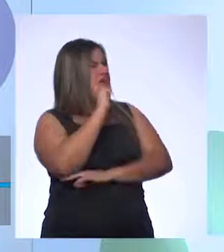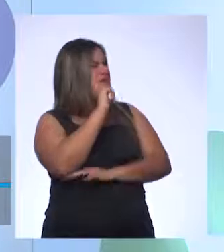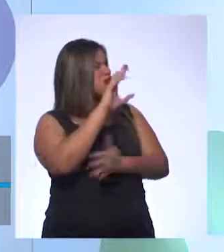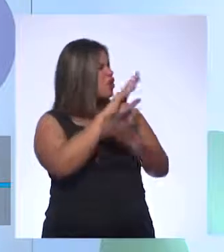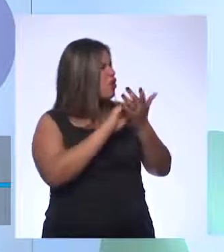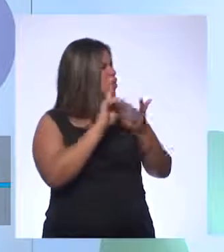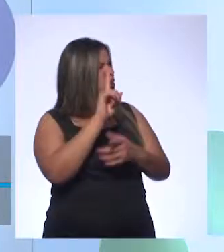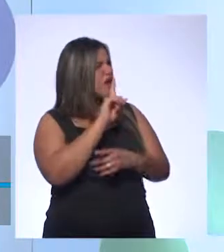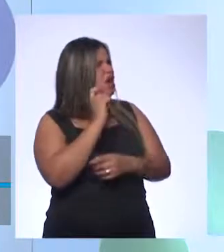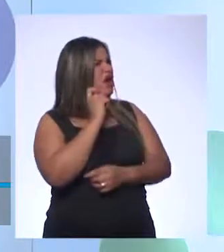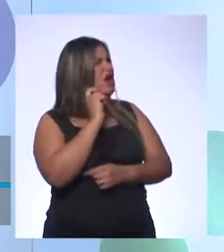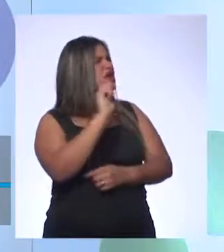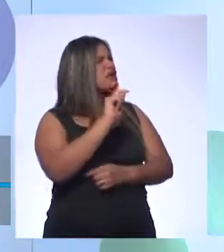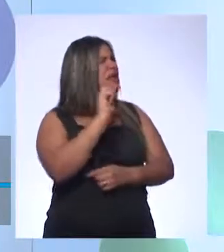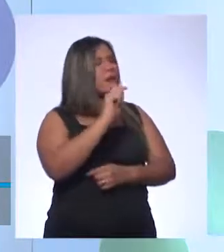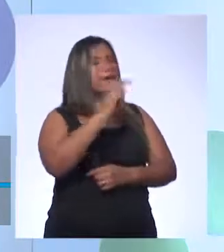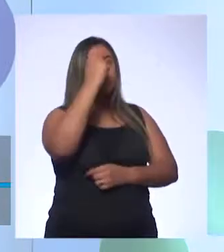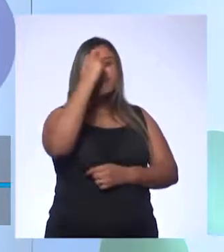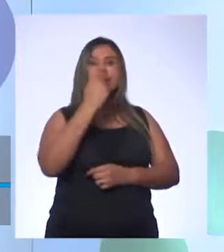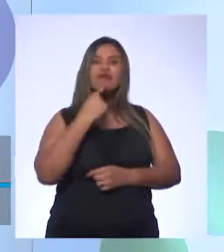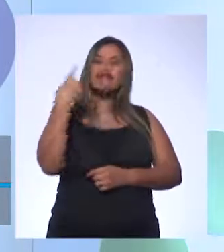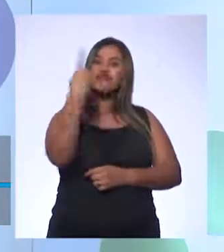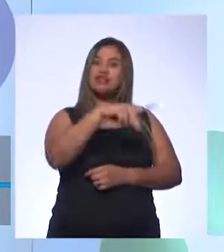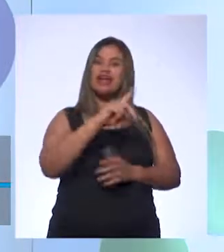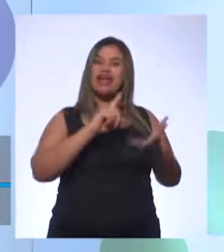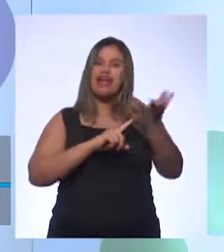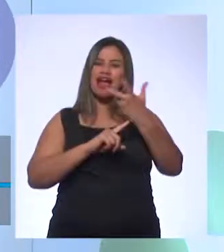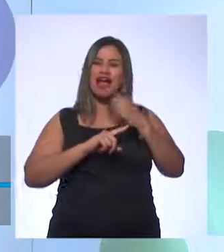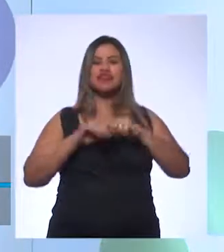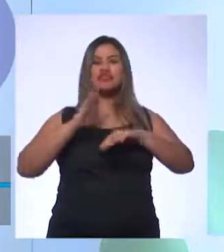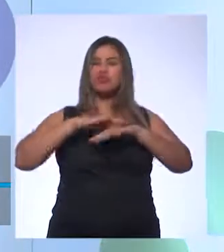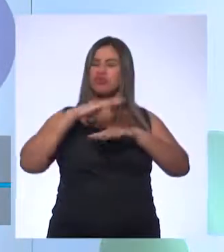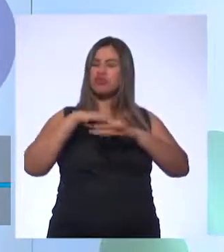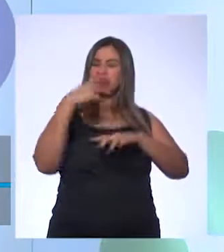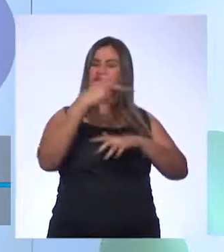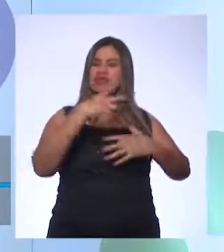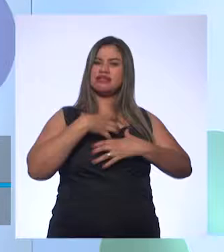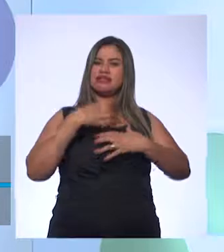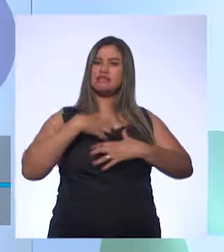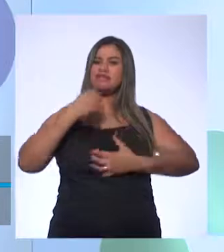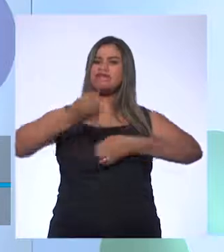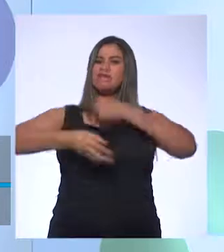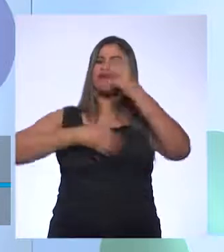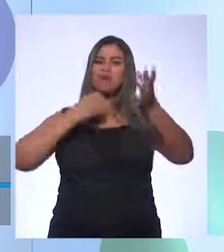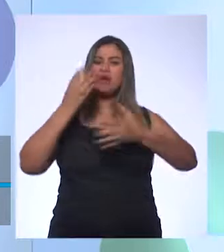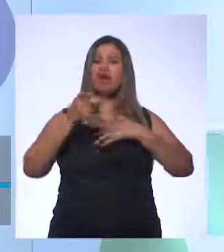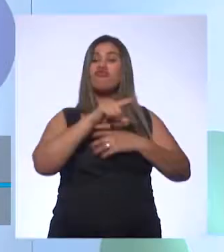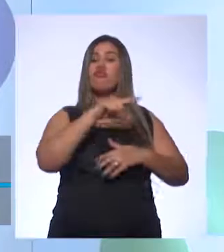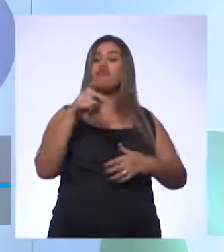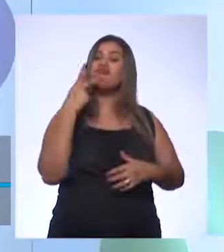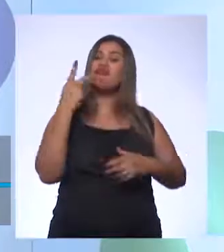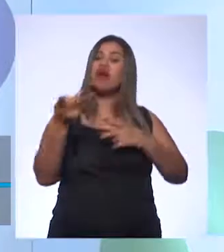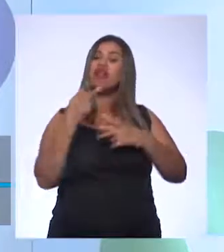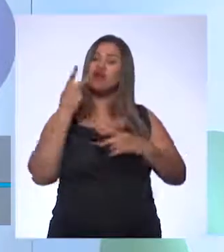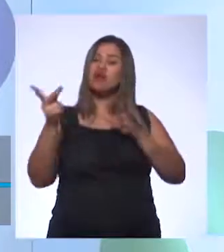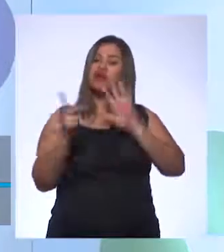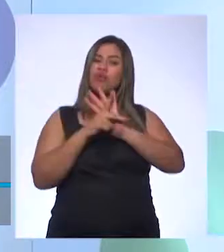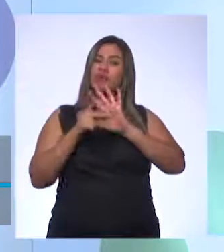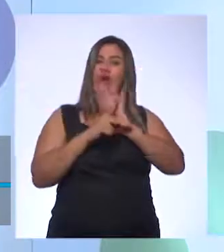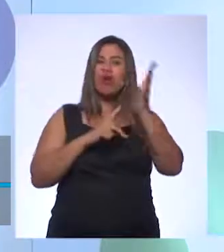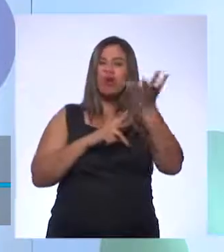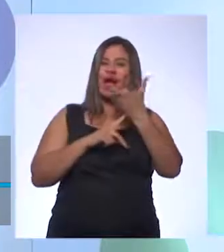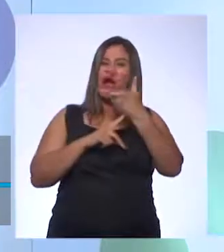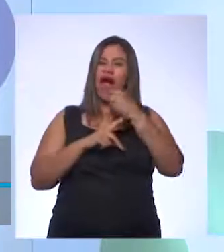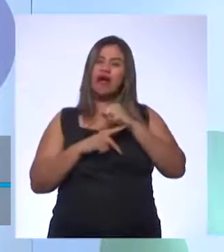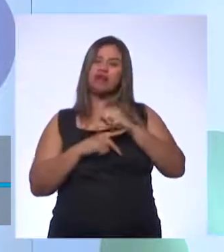da cópia, não, é personalidade artística, né? Ele tem um jeito de fazer. Tem você falando sobre os artistas,